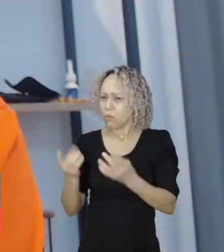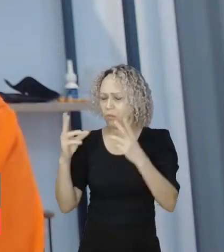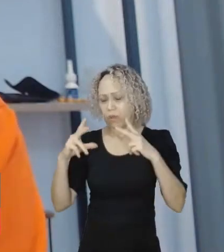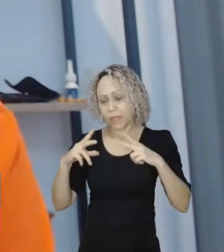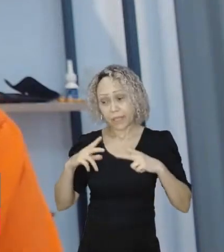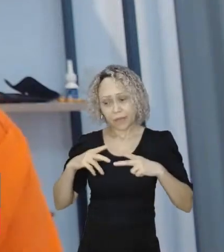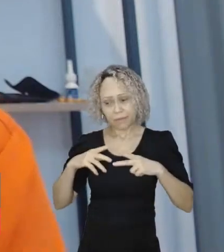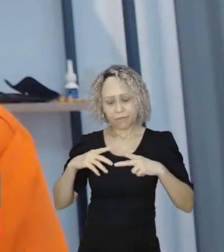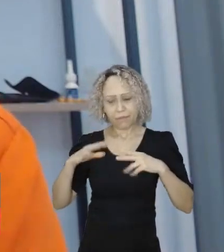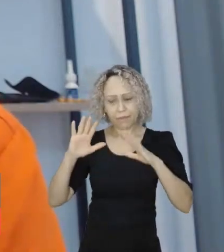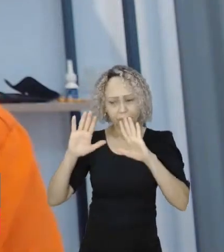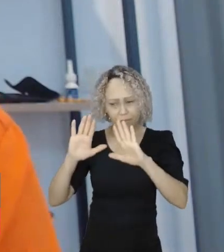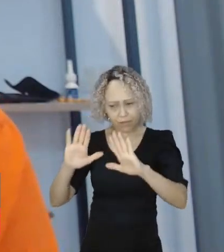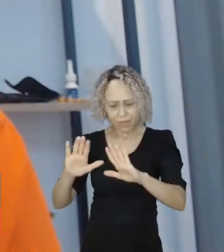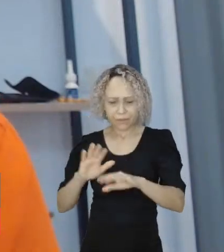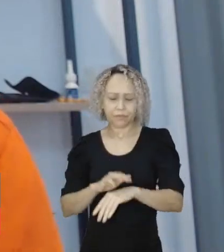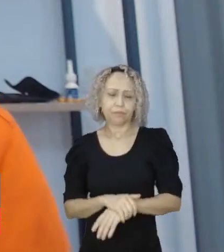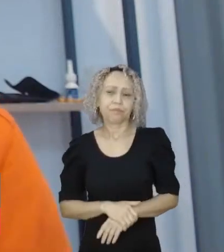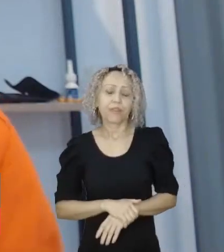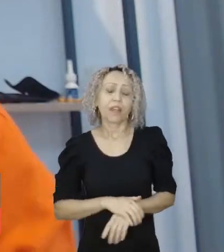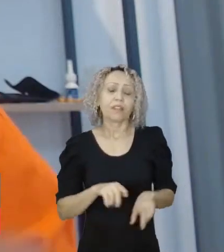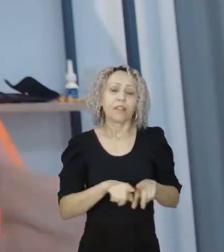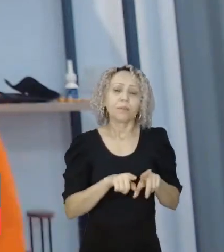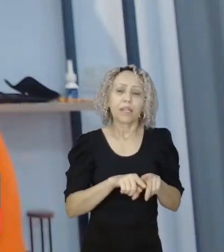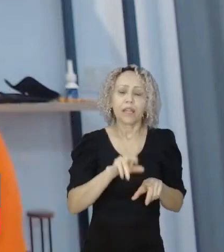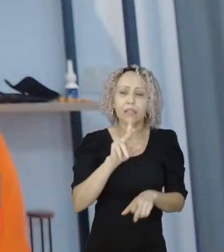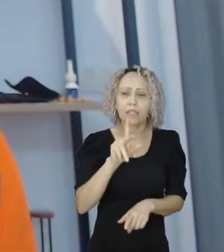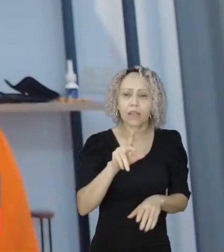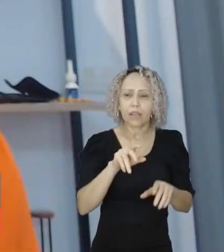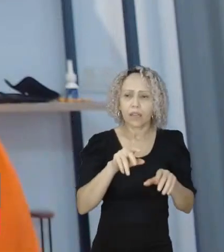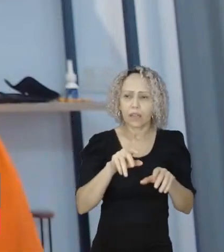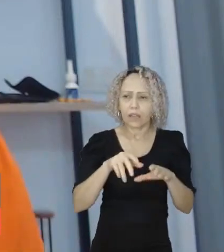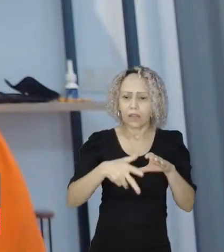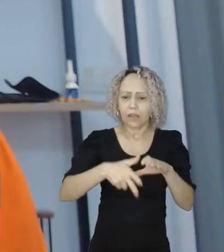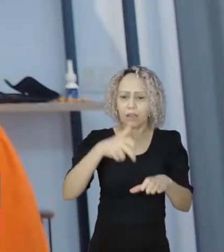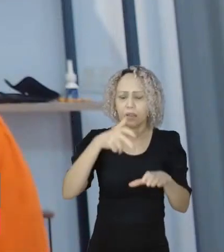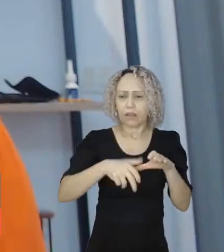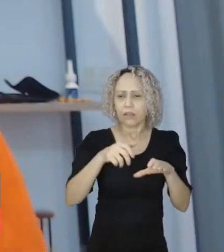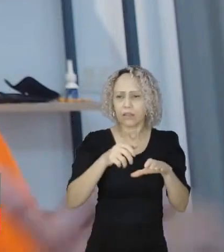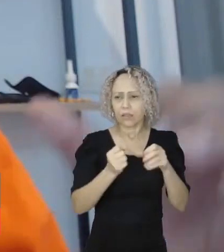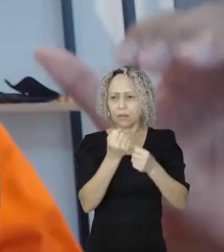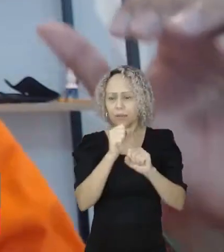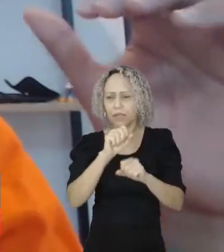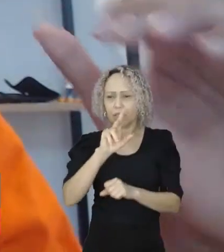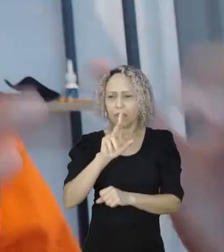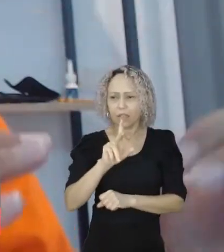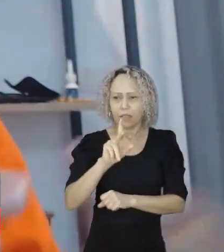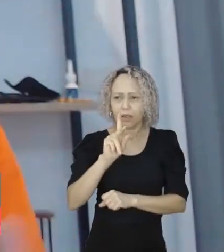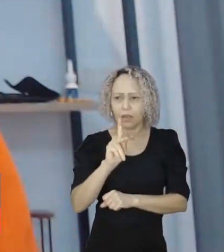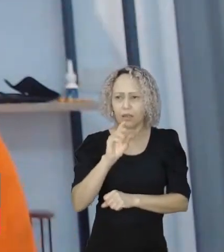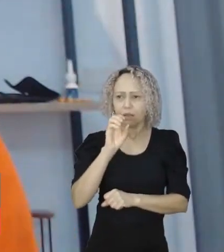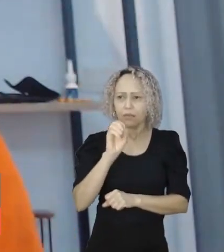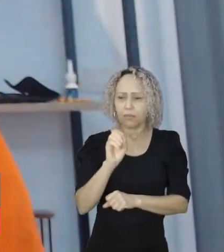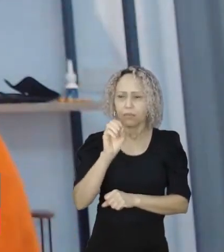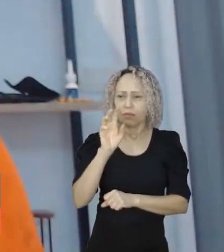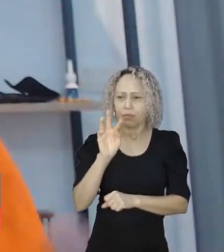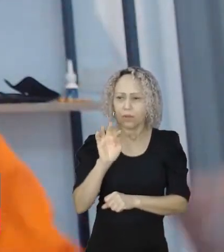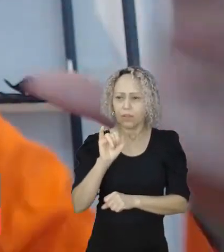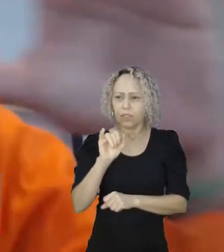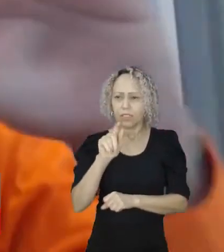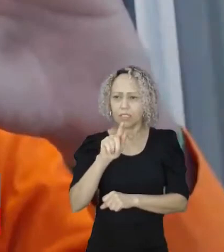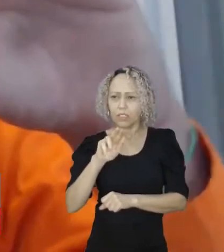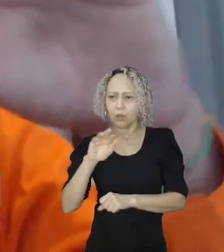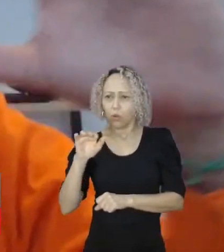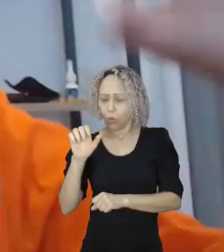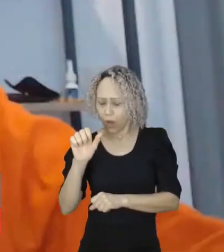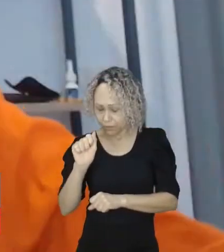um furo pioneiro ali na Bacia Potiguar, ainda estamos aguardando o licenciamento para a área mais ao norte, próxima do Amapá.